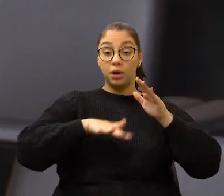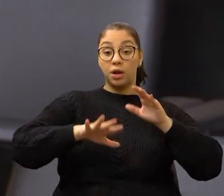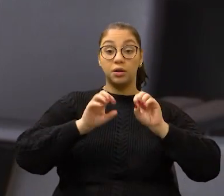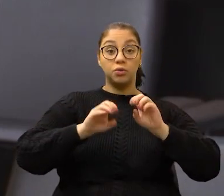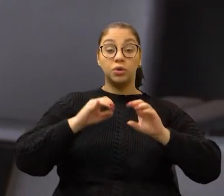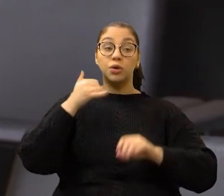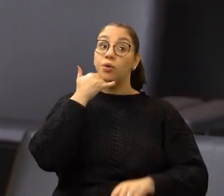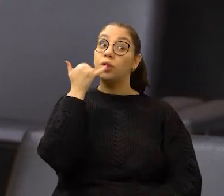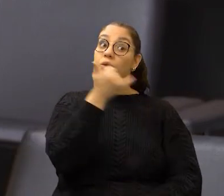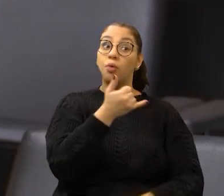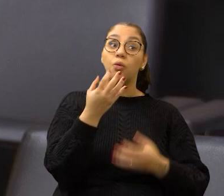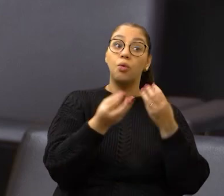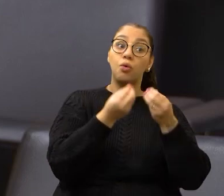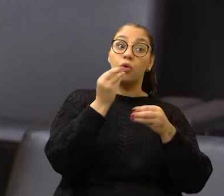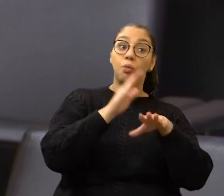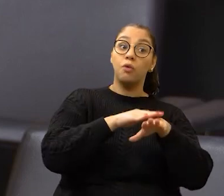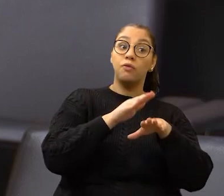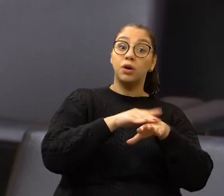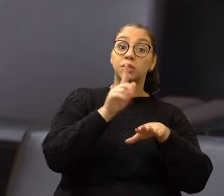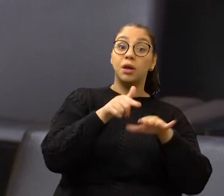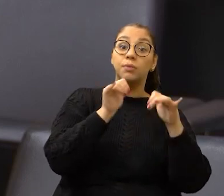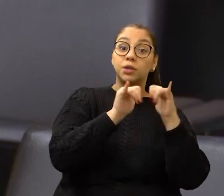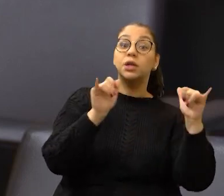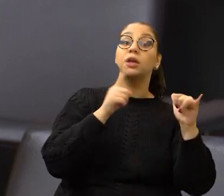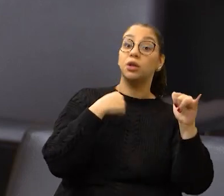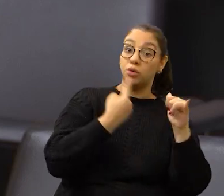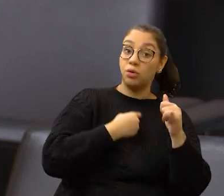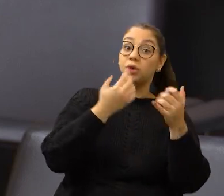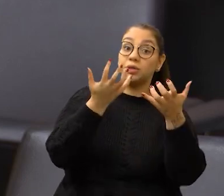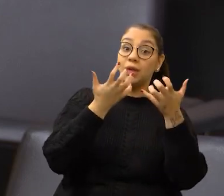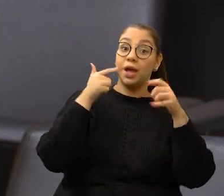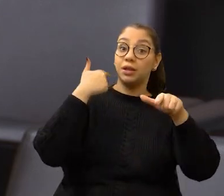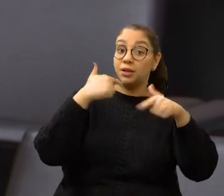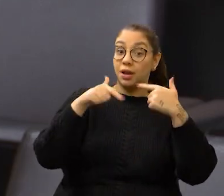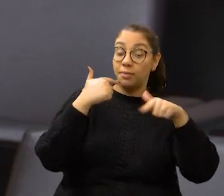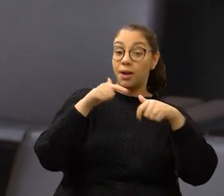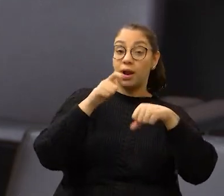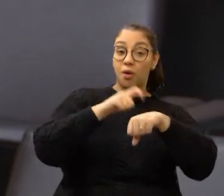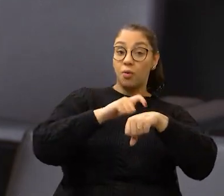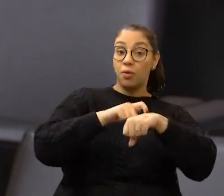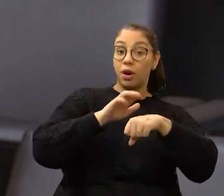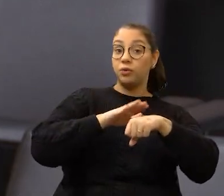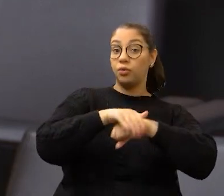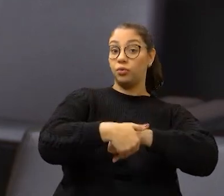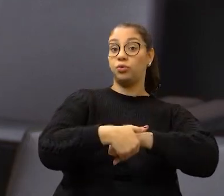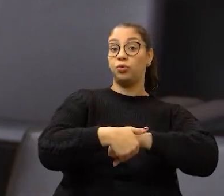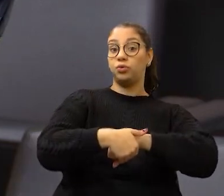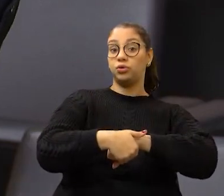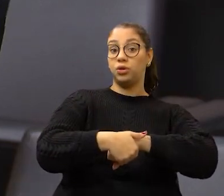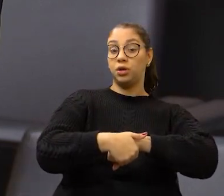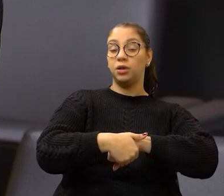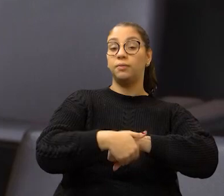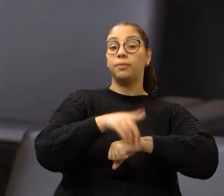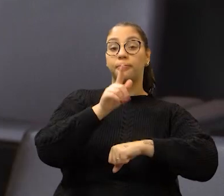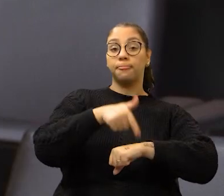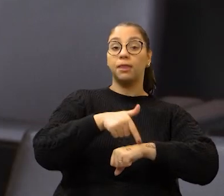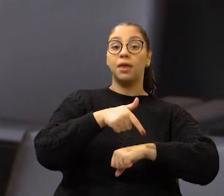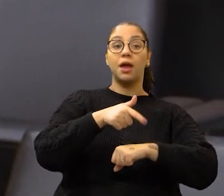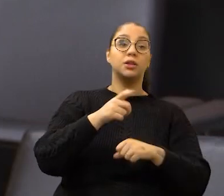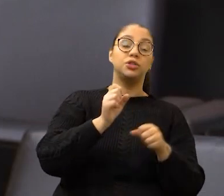nos ligaram, dizendo, olha, como é que a gente faz para dizer que nós queremos trabalhar na creche noturna, na forma noturna, sair do